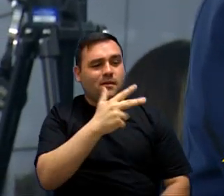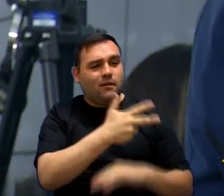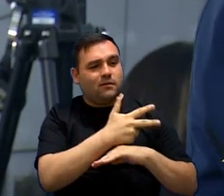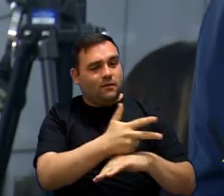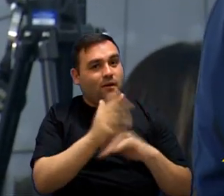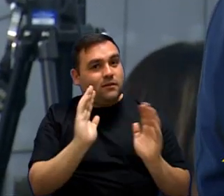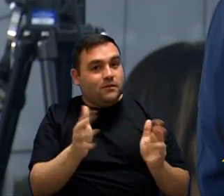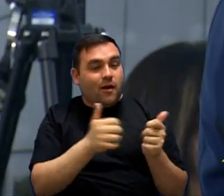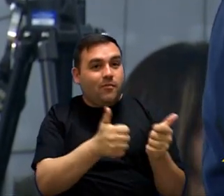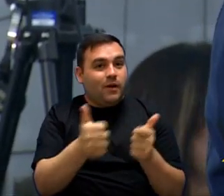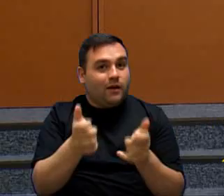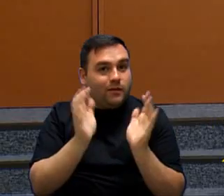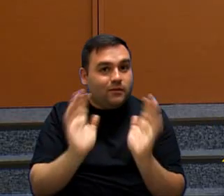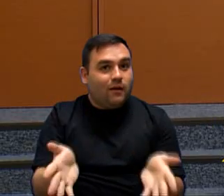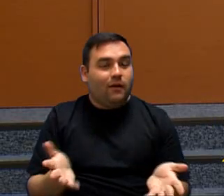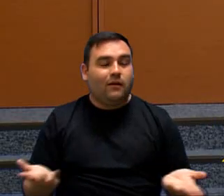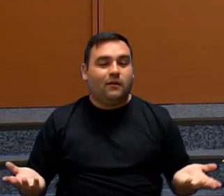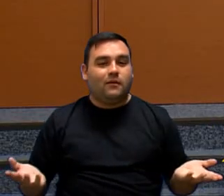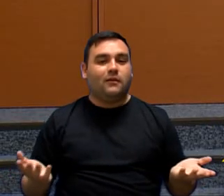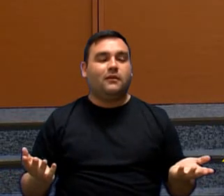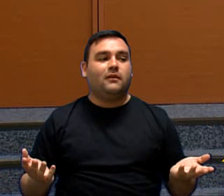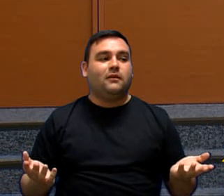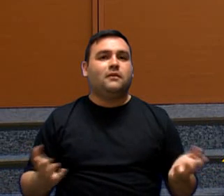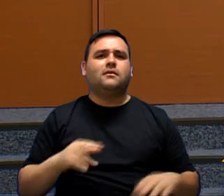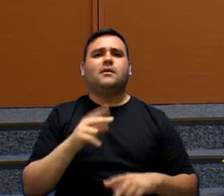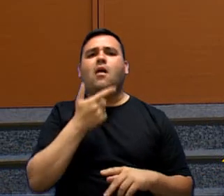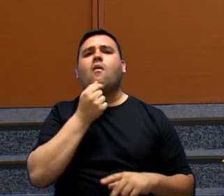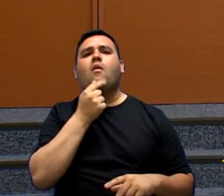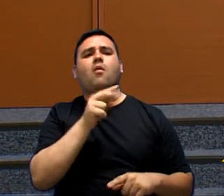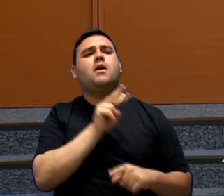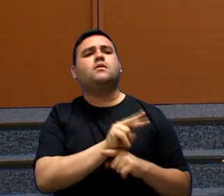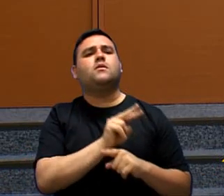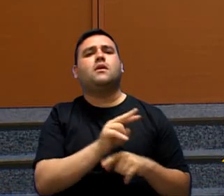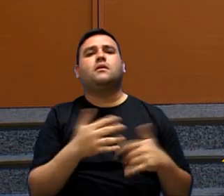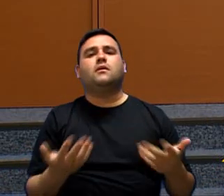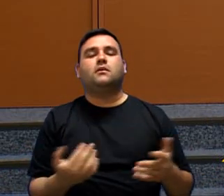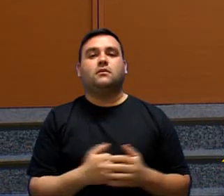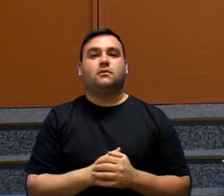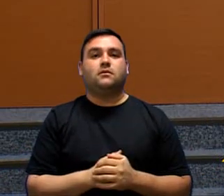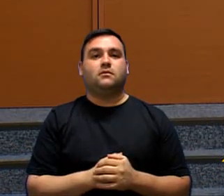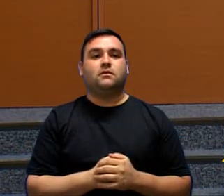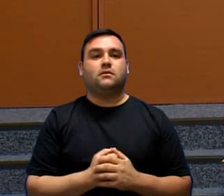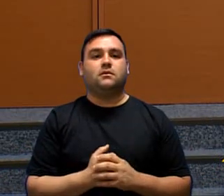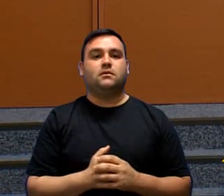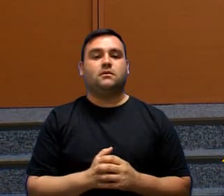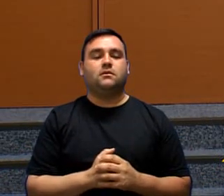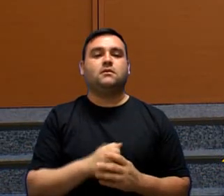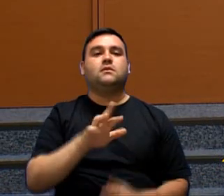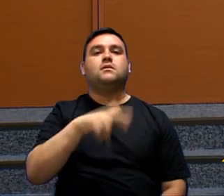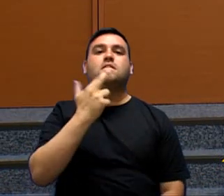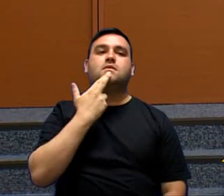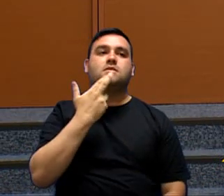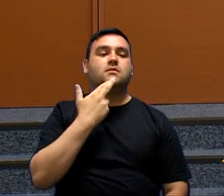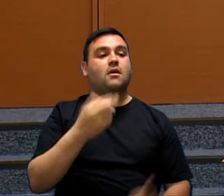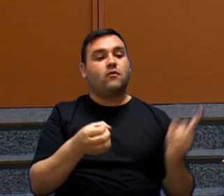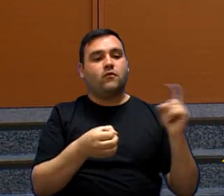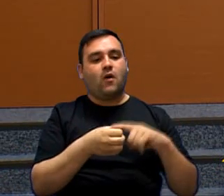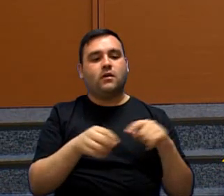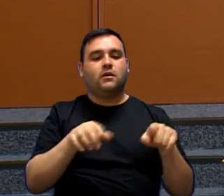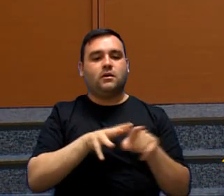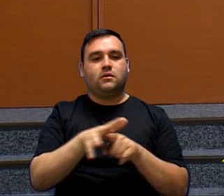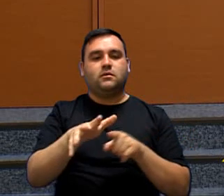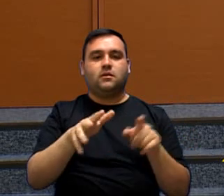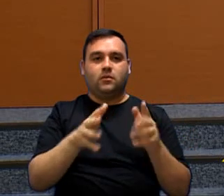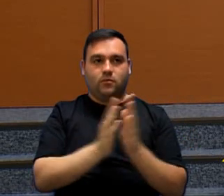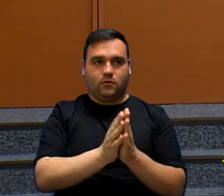parte já, isso. Tá legal já. A segurança, chama ela, manda essas gordetas. Vereador Manga, o senhor pode se dirigir ao